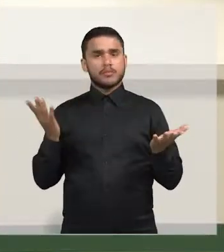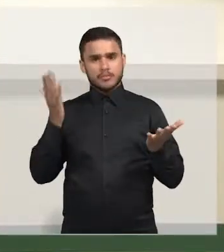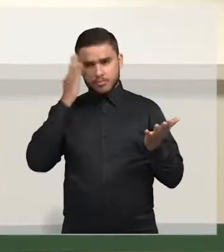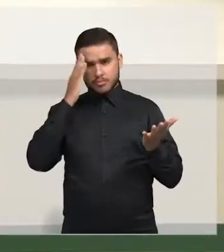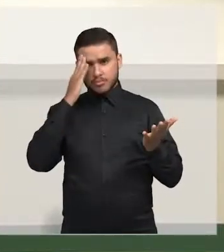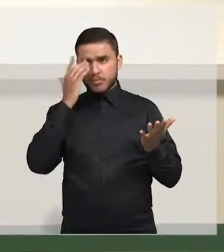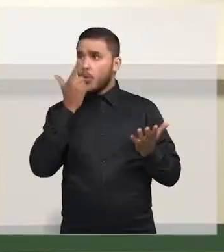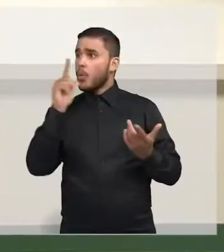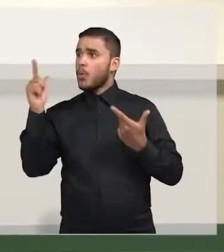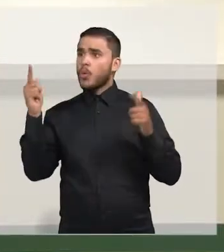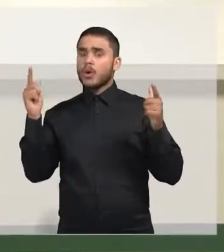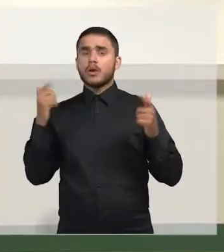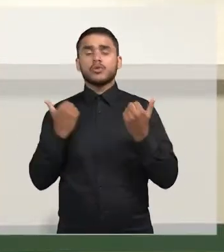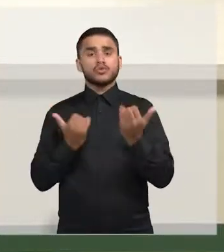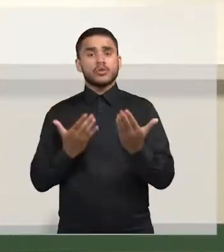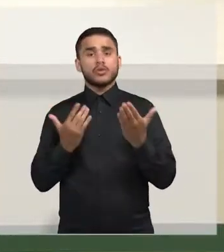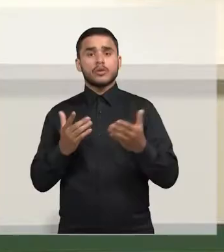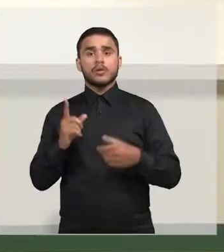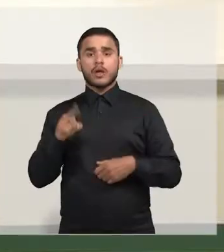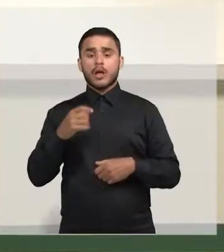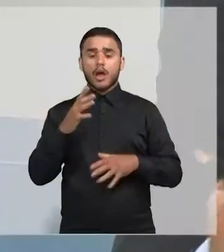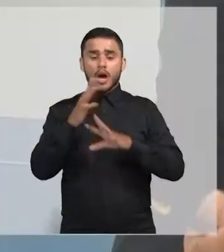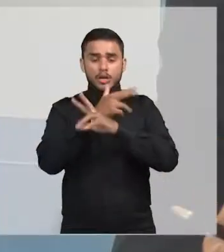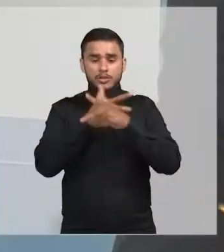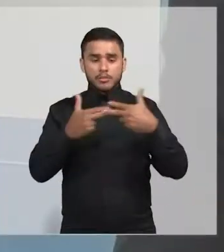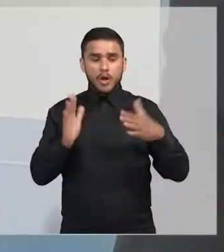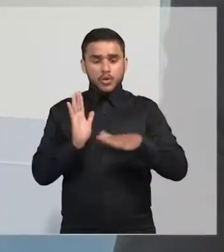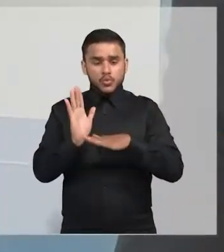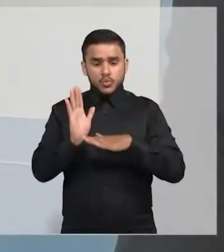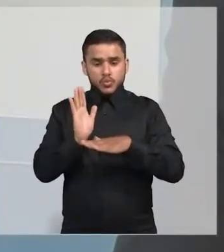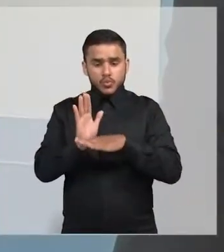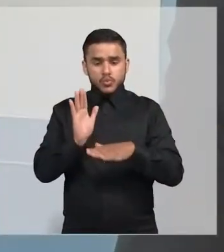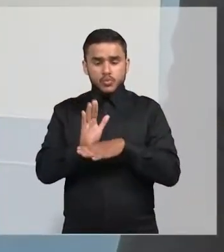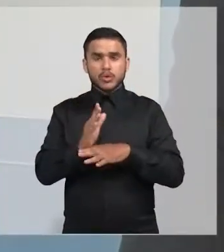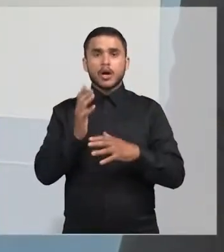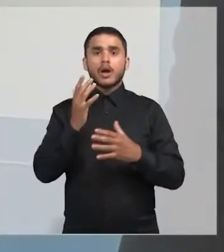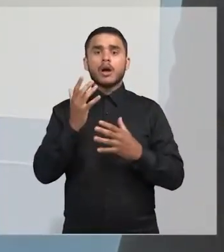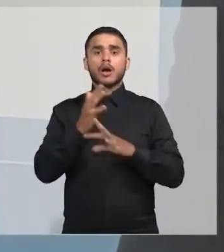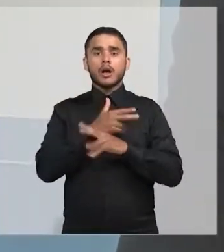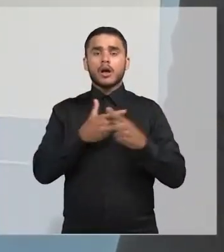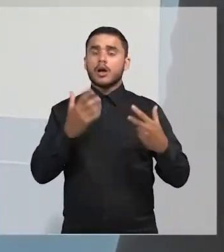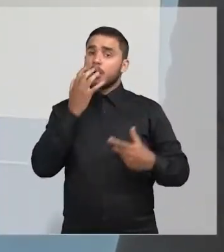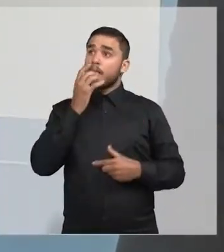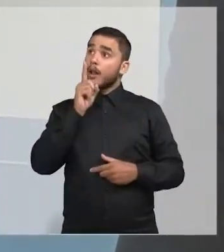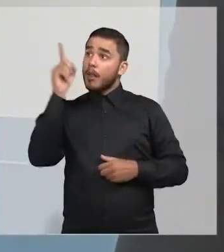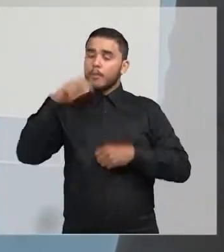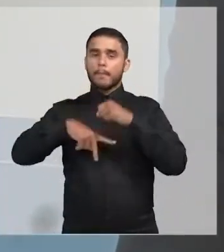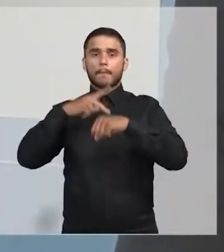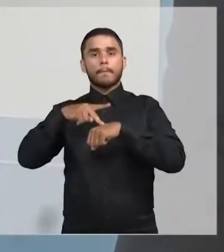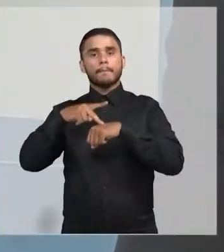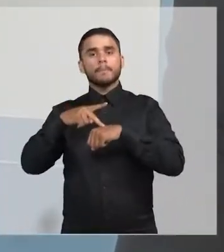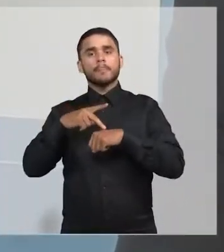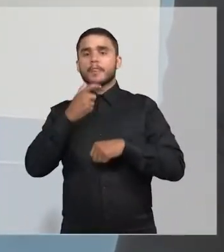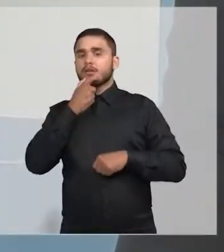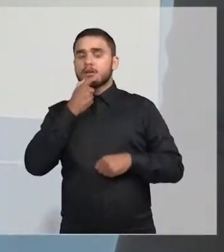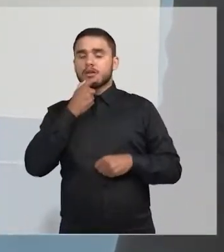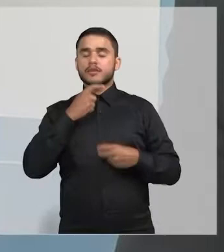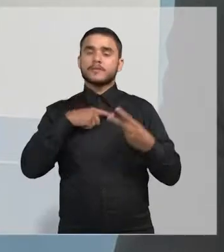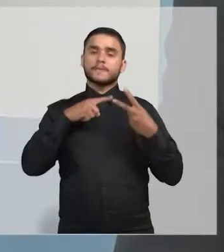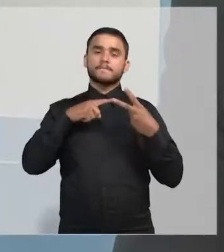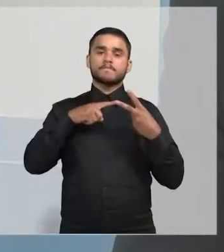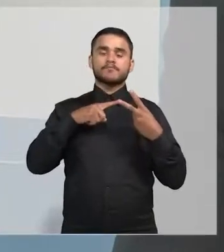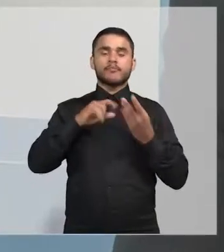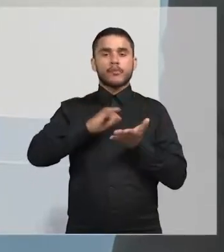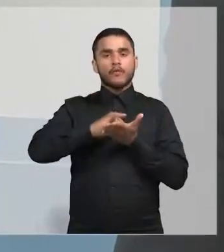jovens e que gostam de pessoas que gostam de animais. Isso acontece muito ainda na Inglaterra, lá em Londres, acontece em Nova